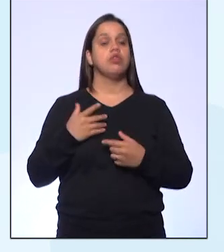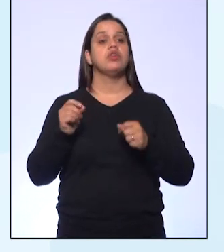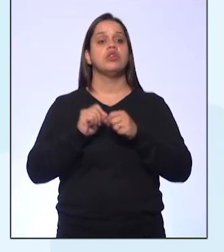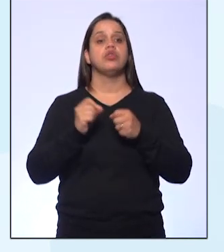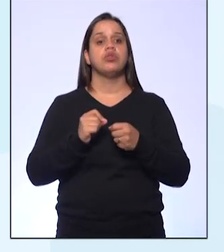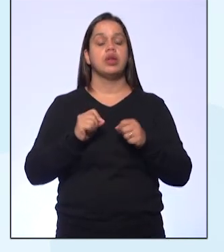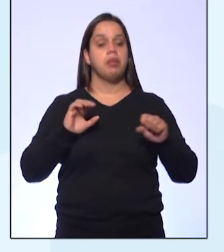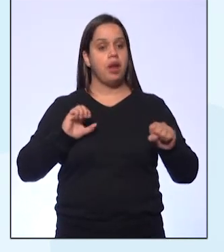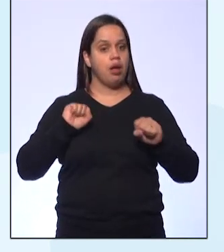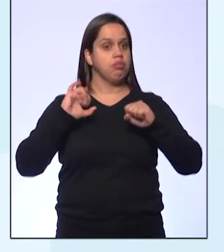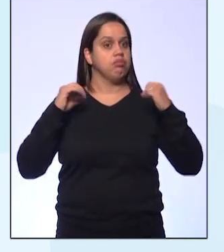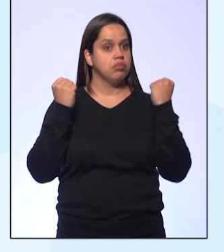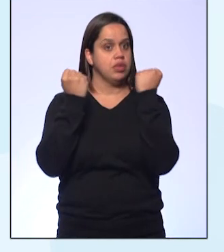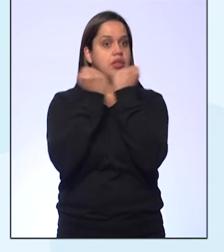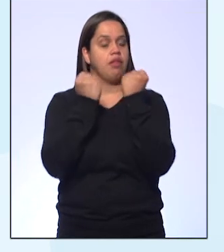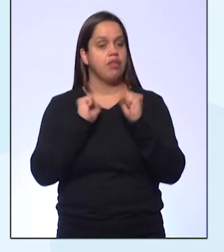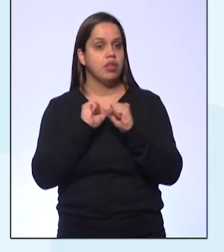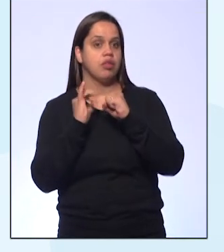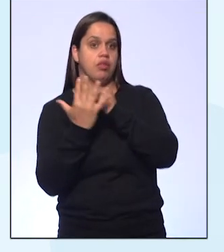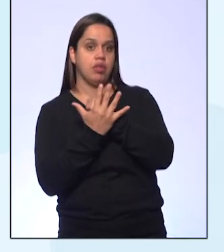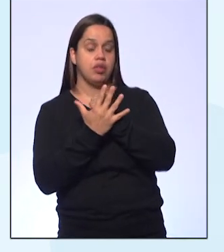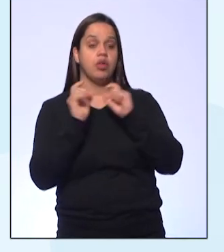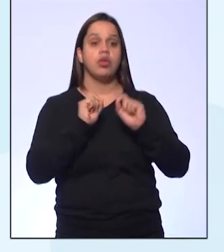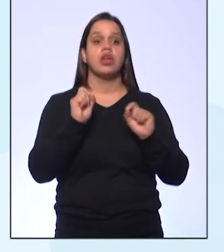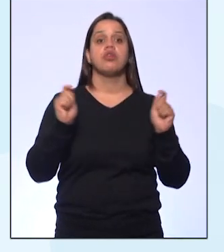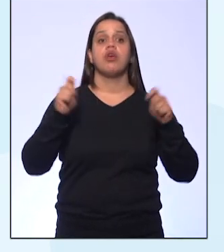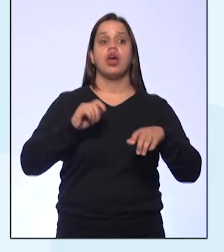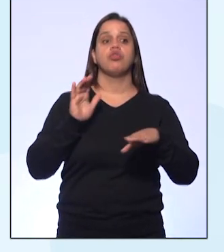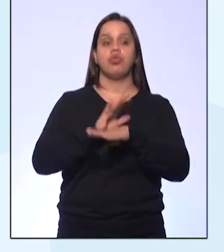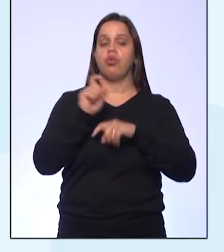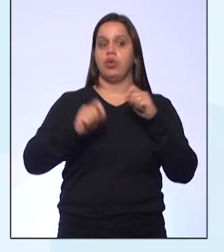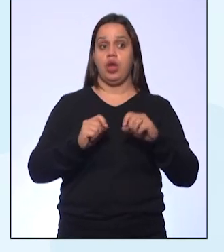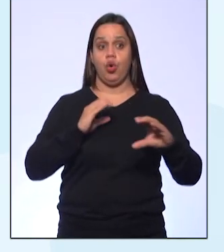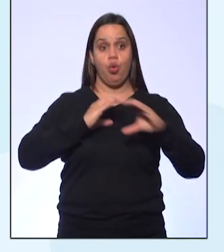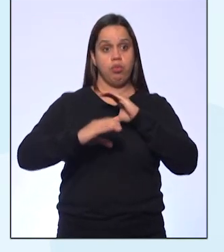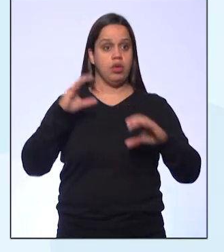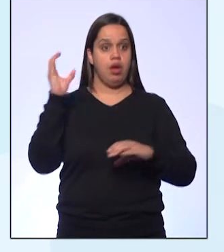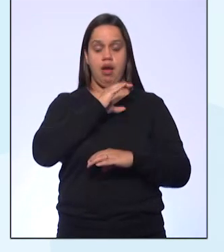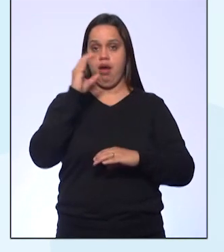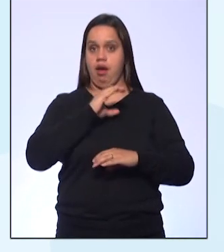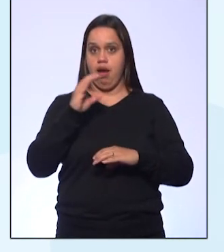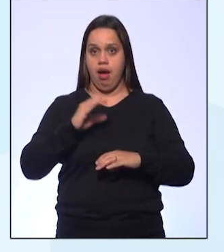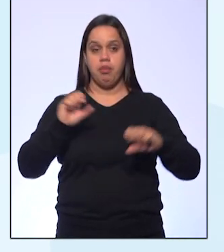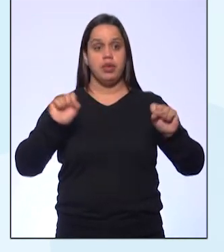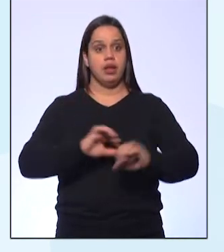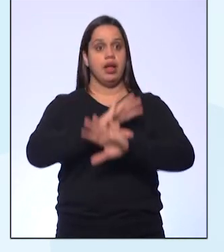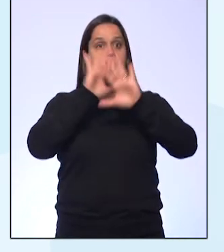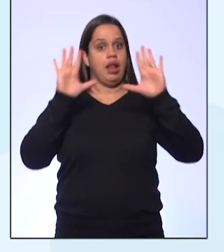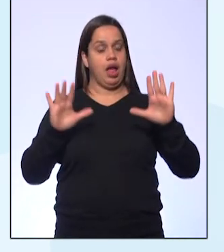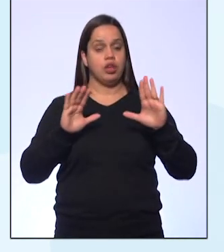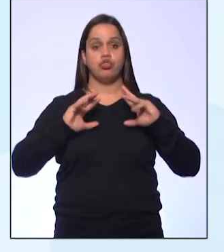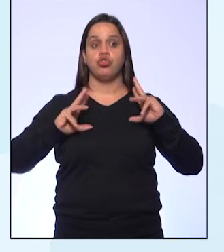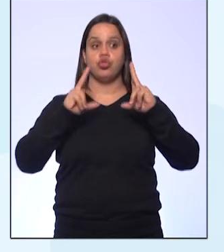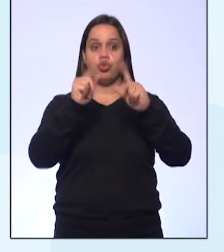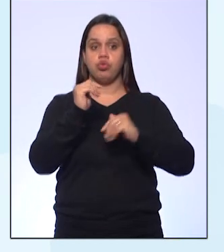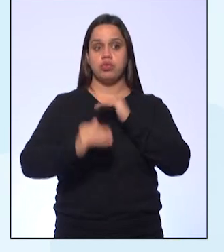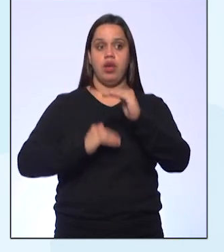possibilitou? Comunicação rápida e transparente dos avanços científicos